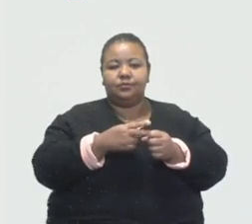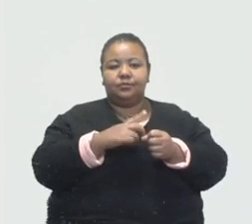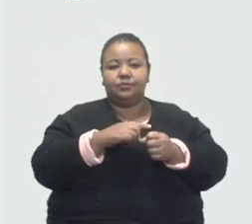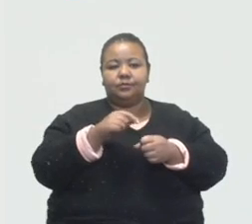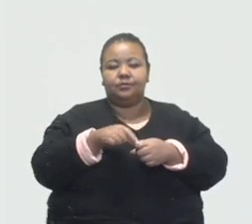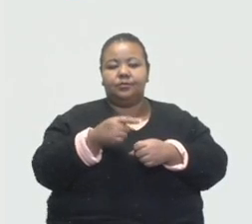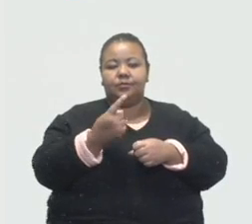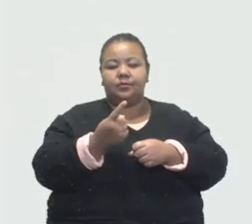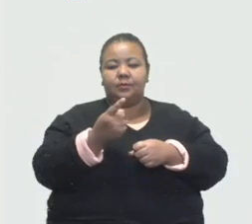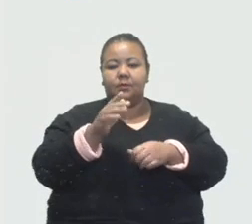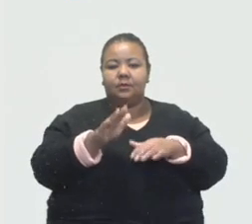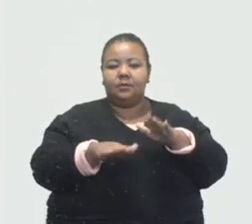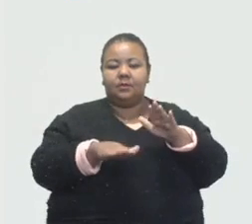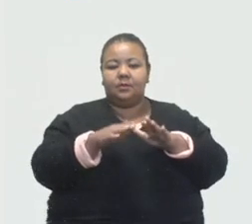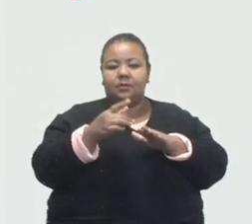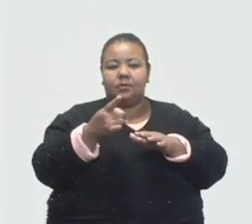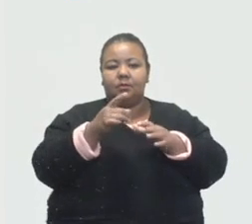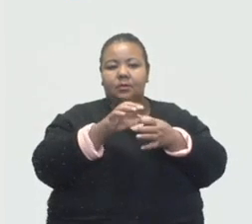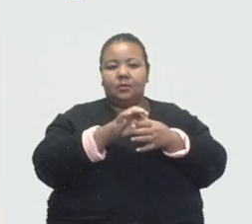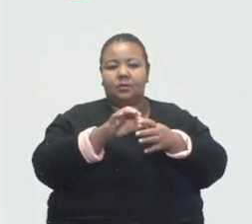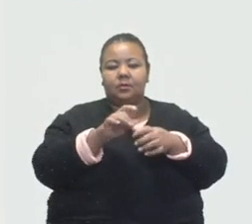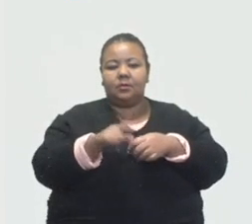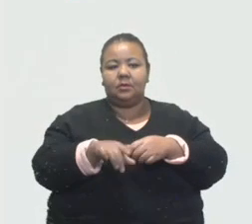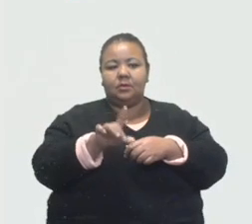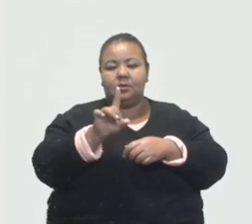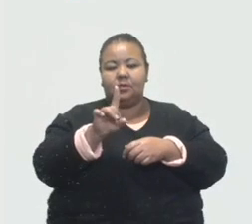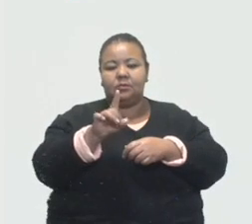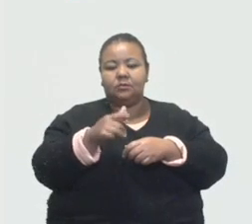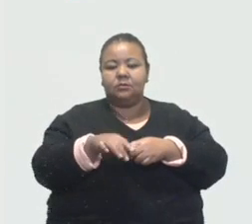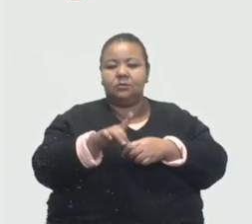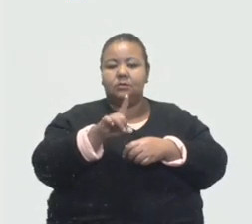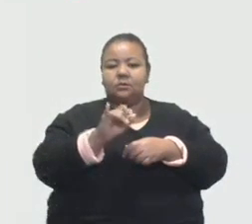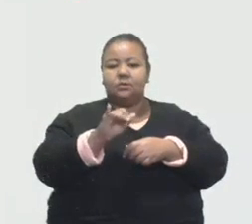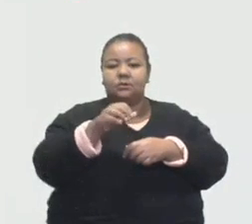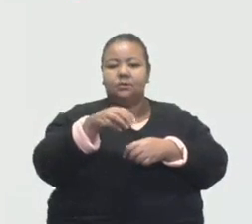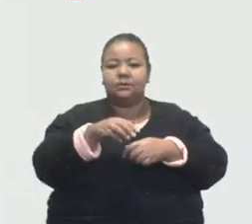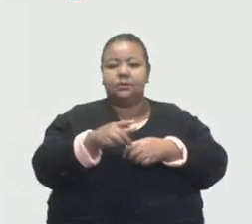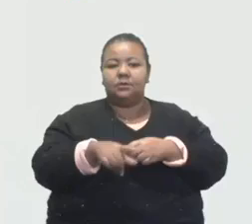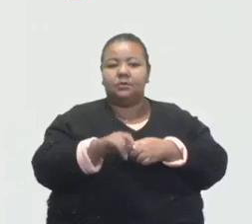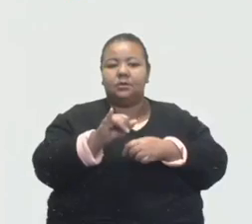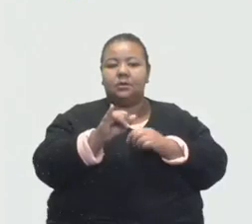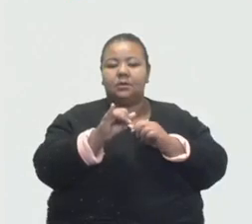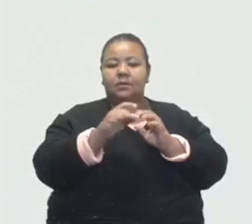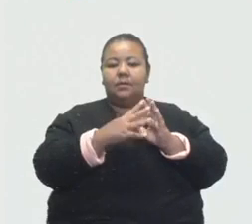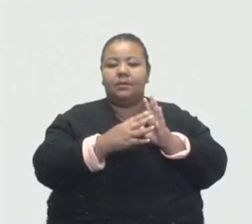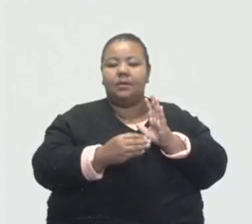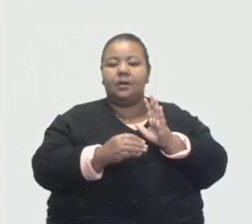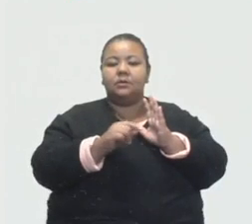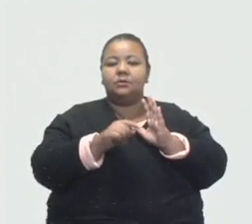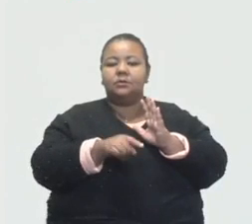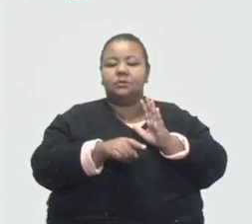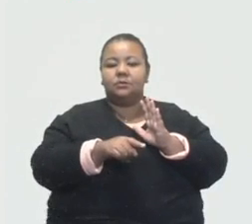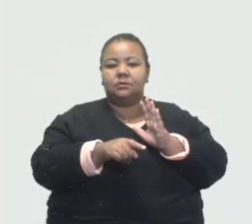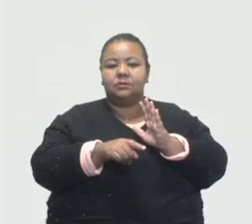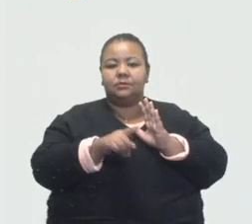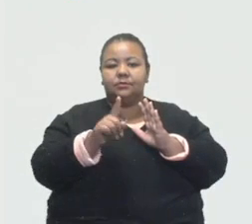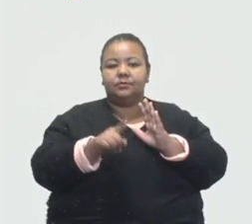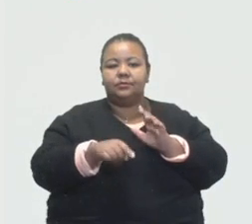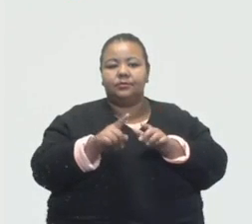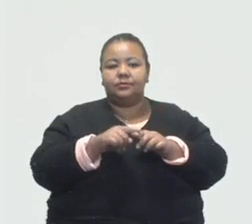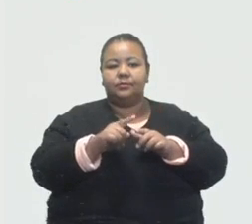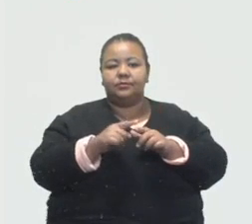essa variável livre, vai ser 1. Qual que vai ser a dimensão da minha imagem? A dimensão da minha imagem vai